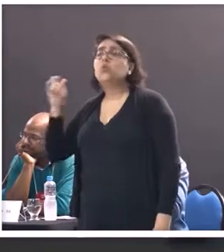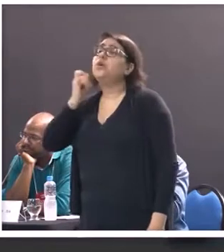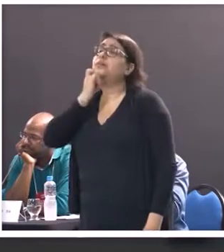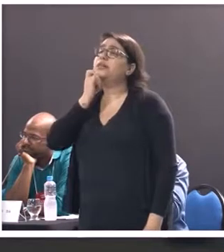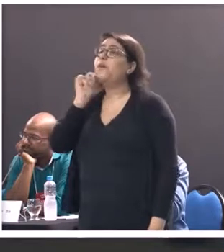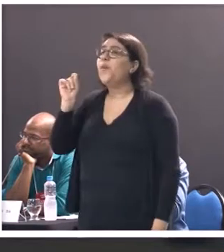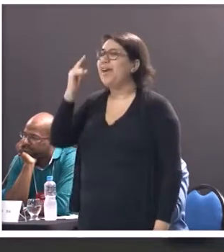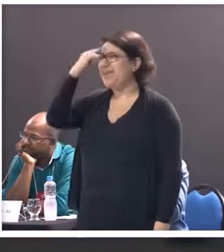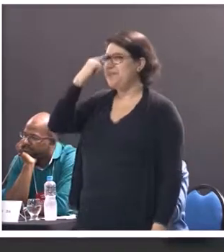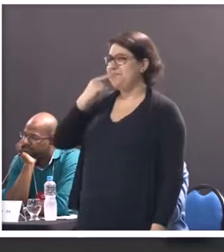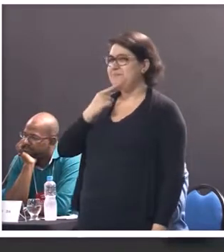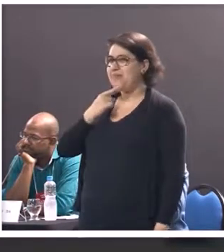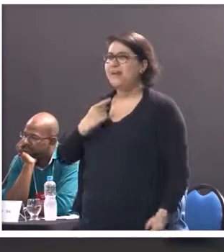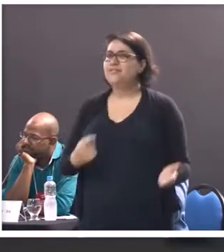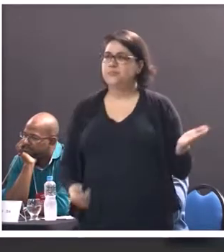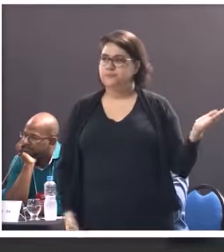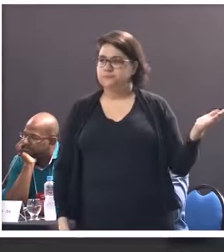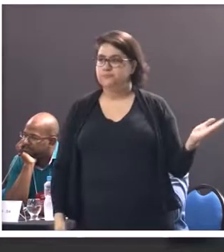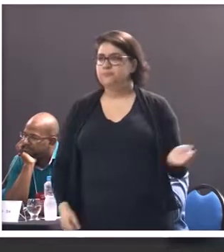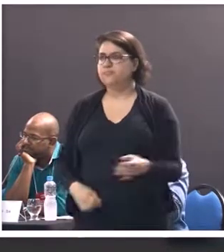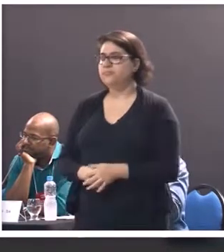tem essa imagem aqui.